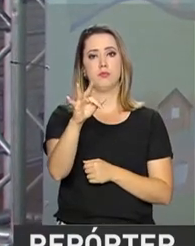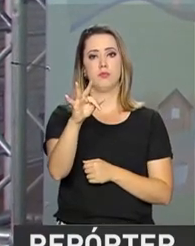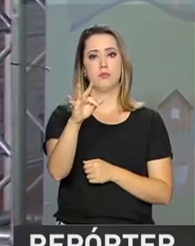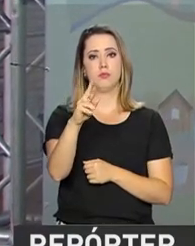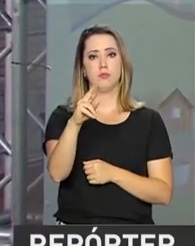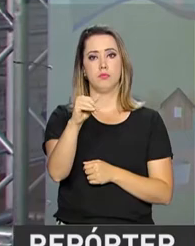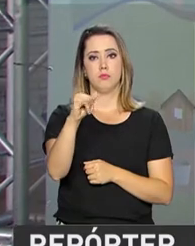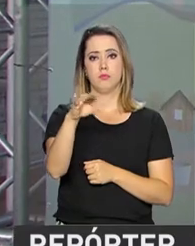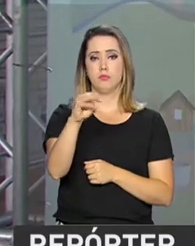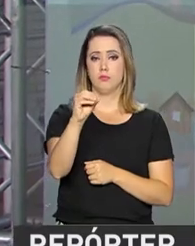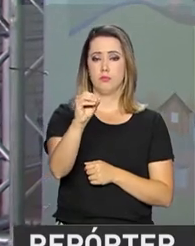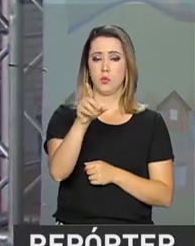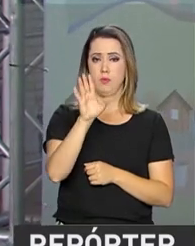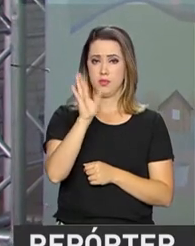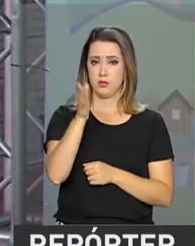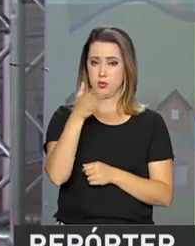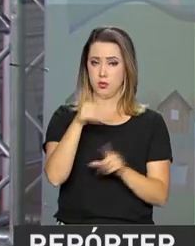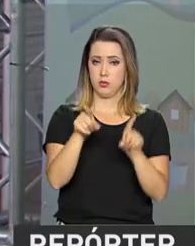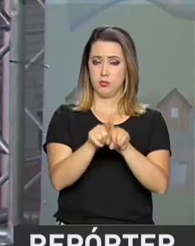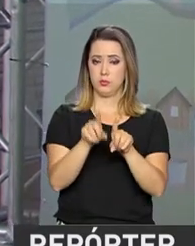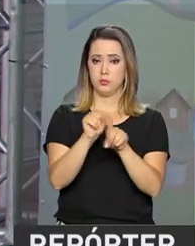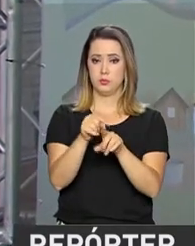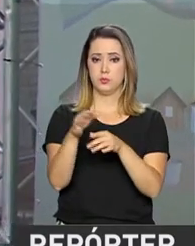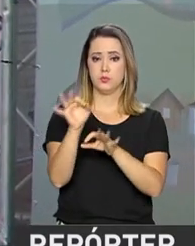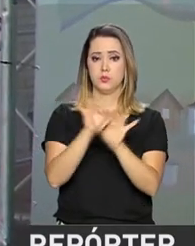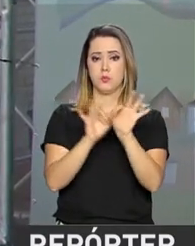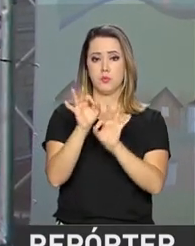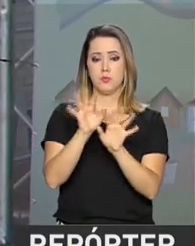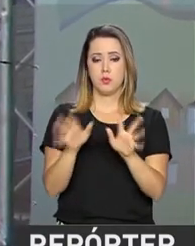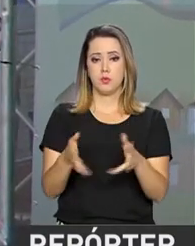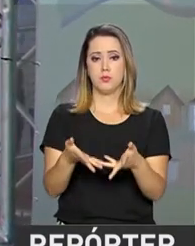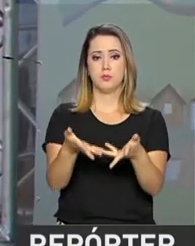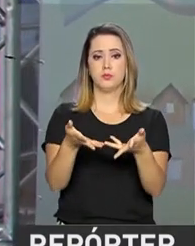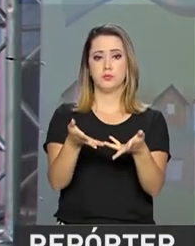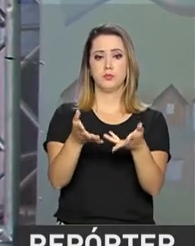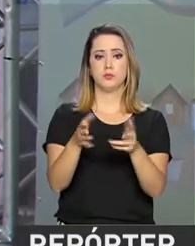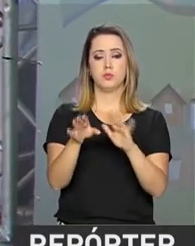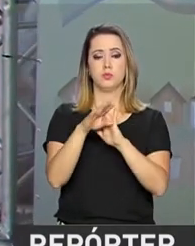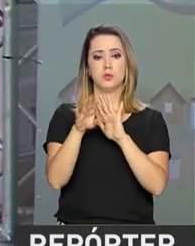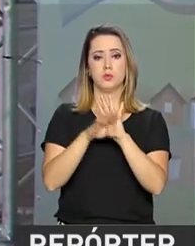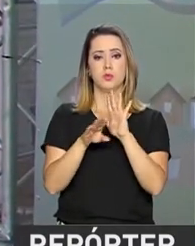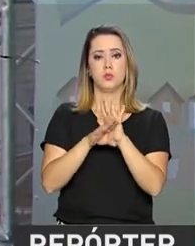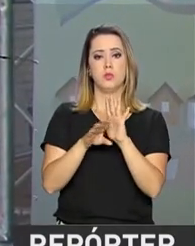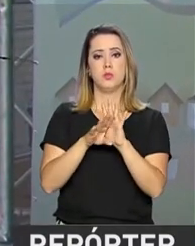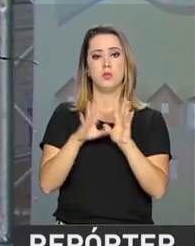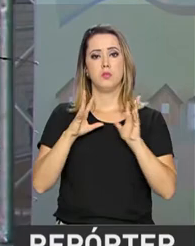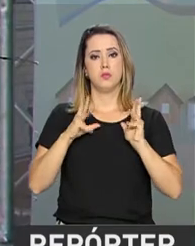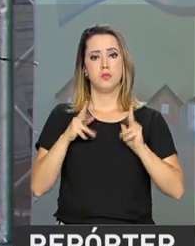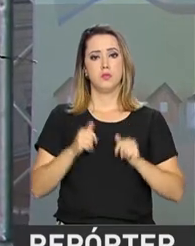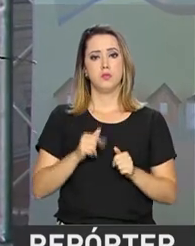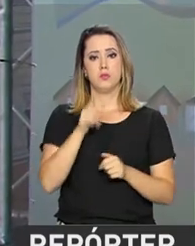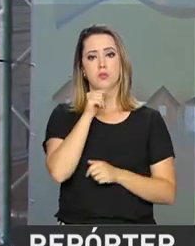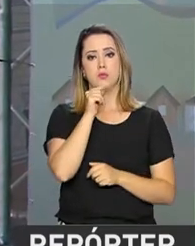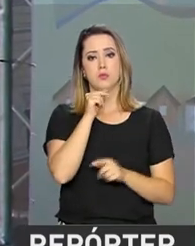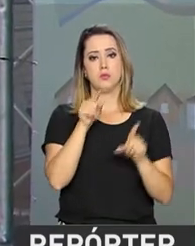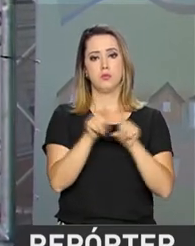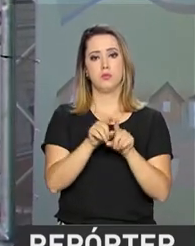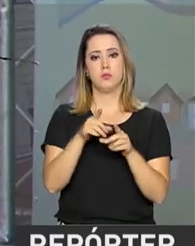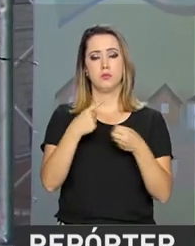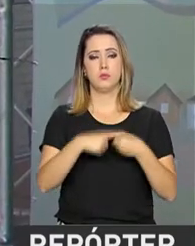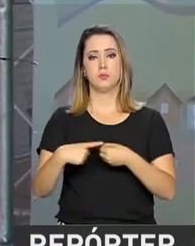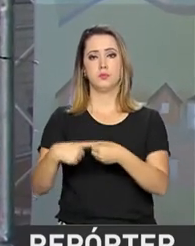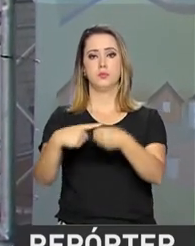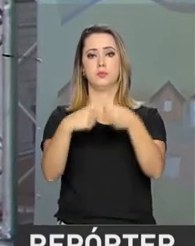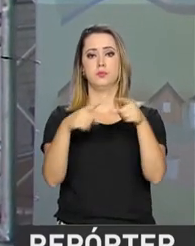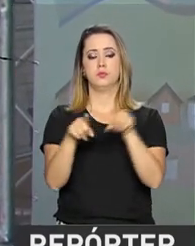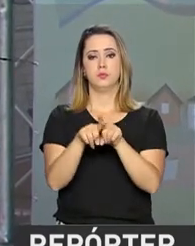Nós, já nesse curto espaço de tempo, temos intensificado programas de esgoto e de água para os